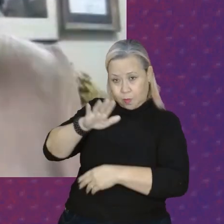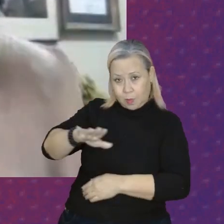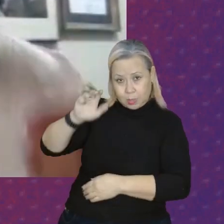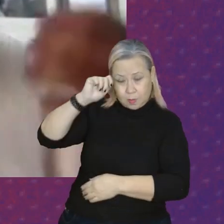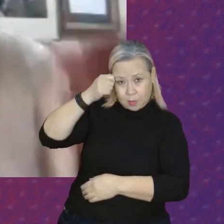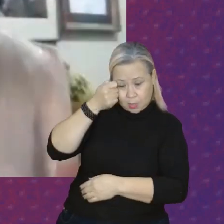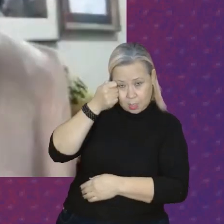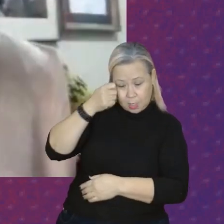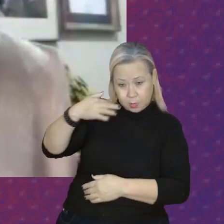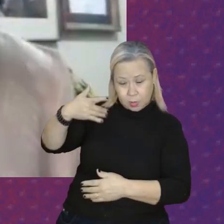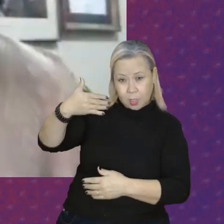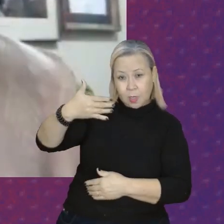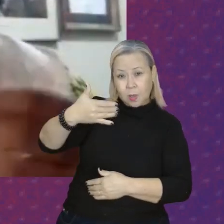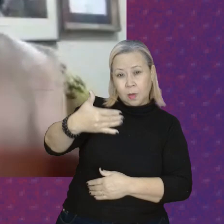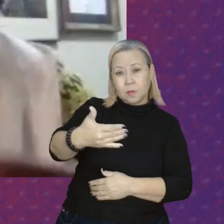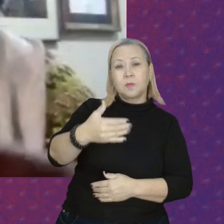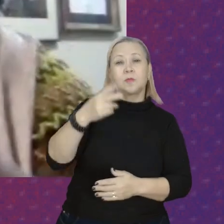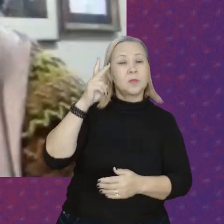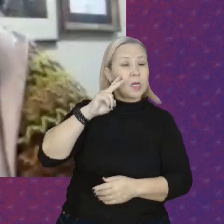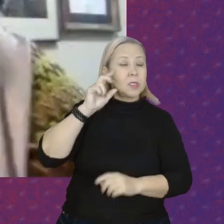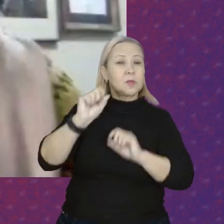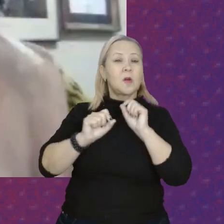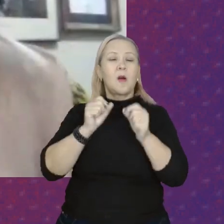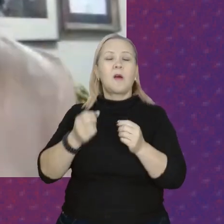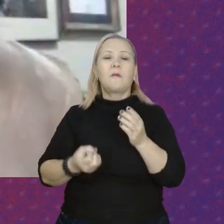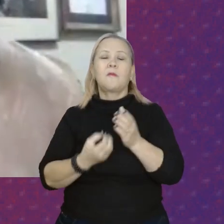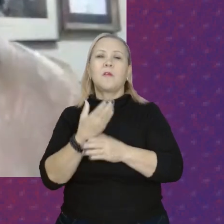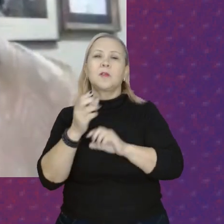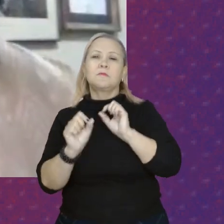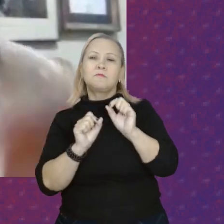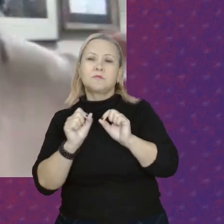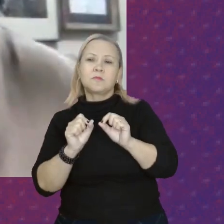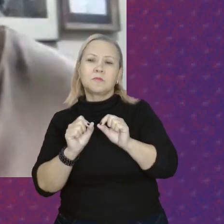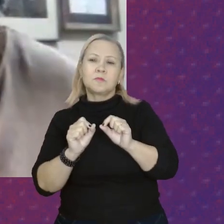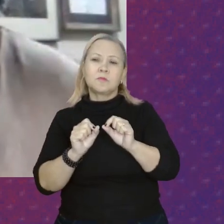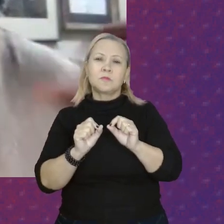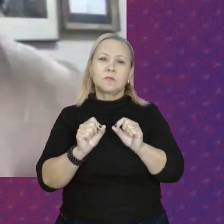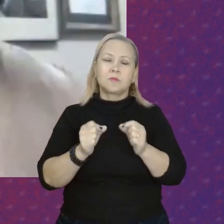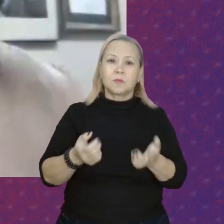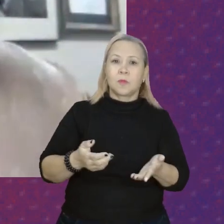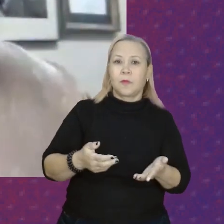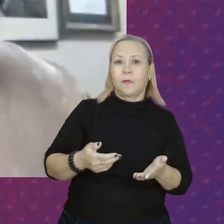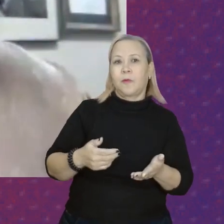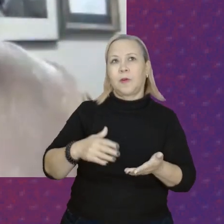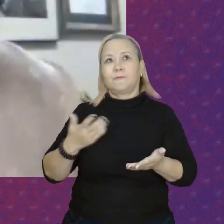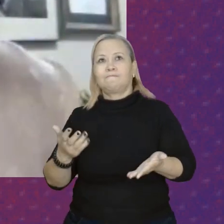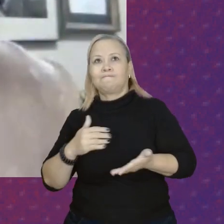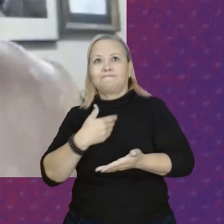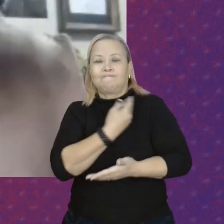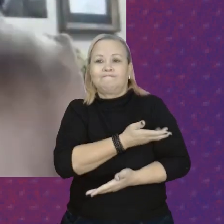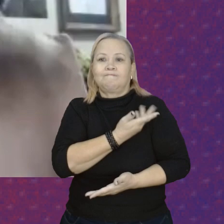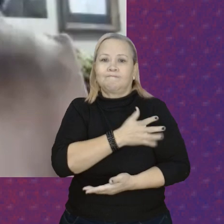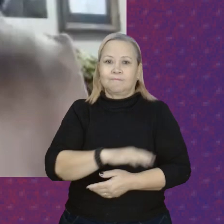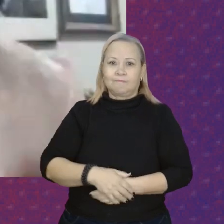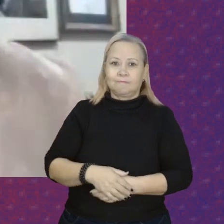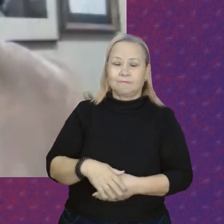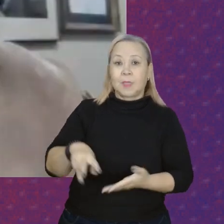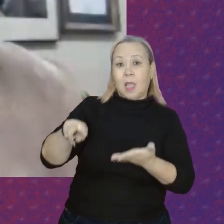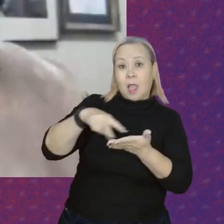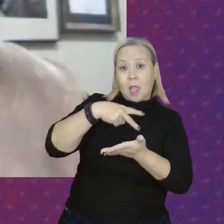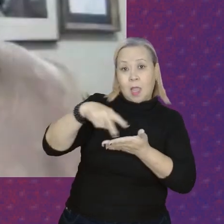ao longo da história, elas foram criminalizadas. A capoeira foi criminalizada, o samba